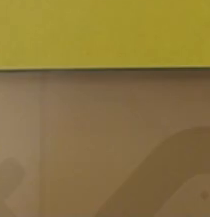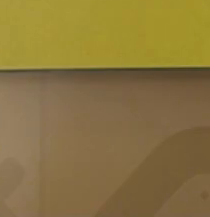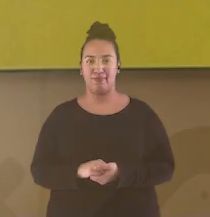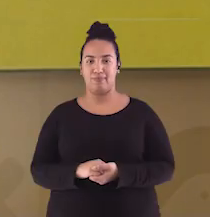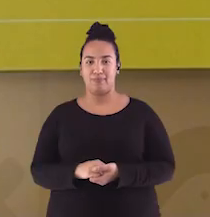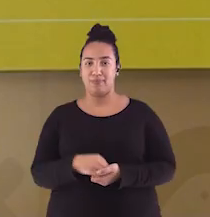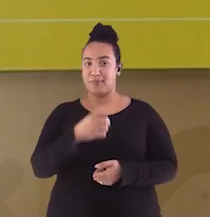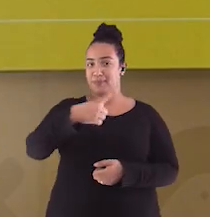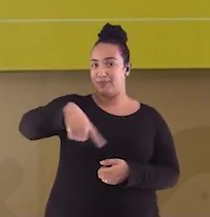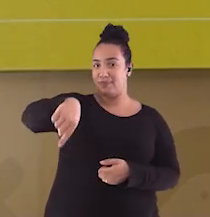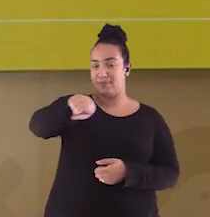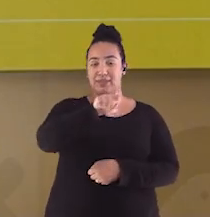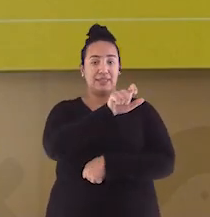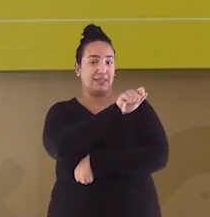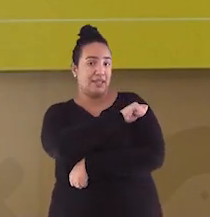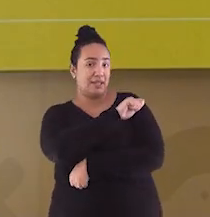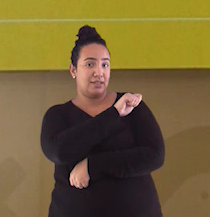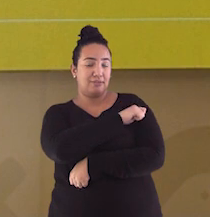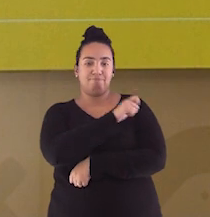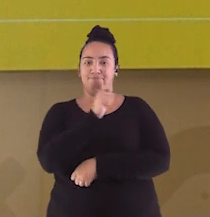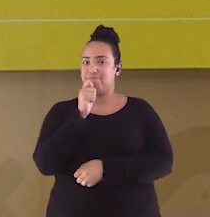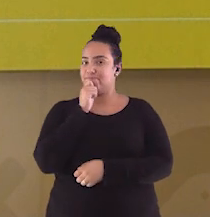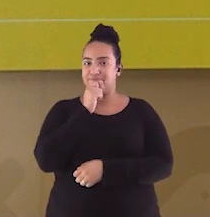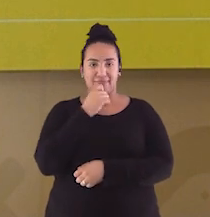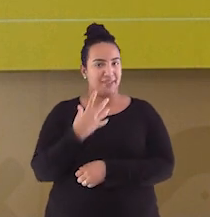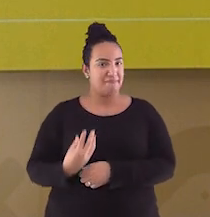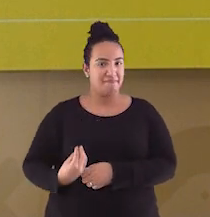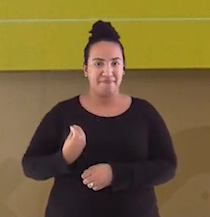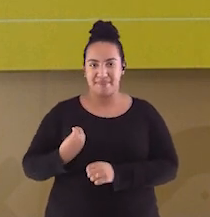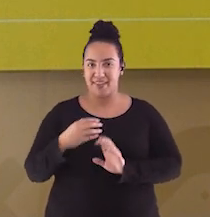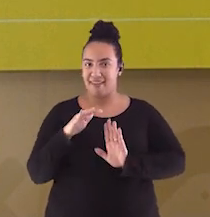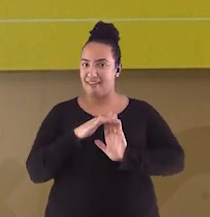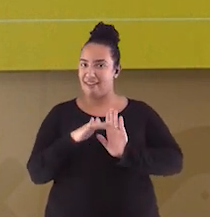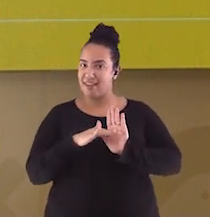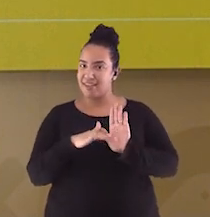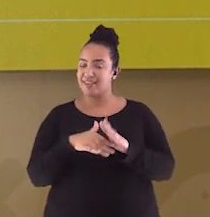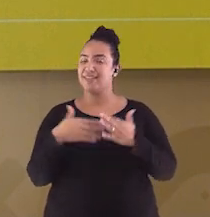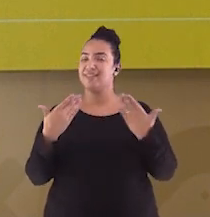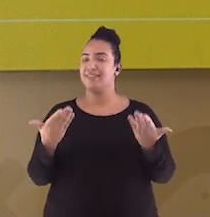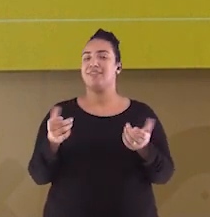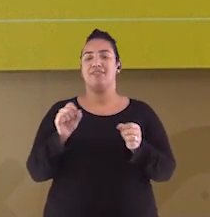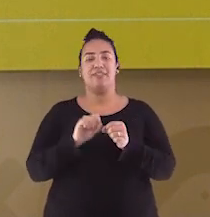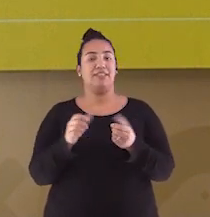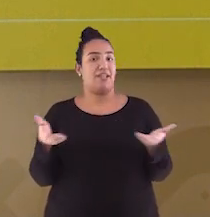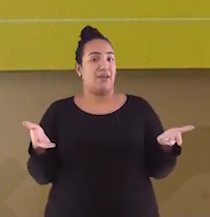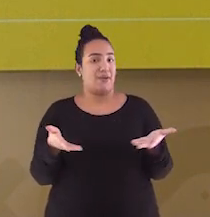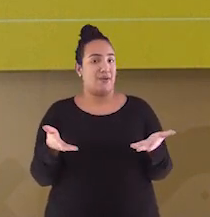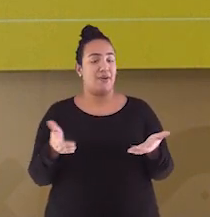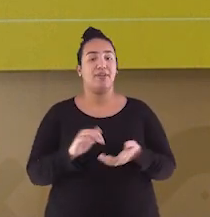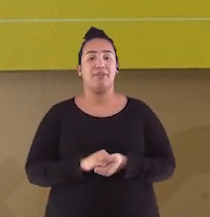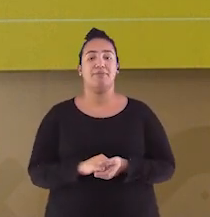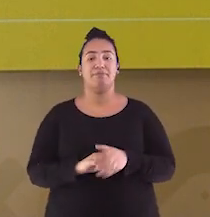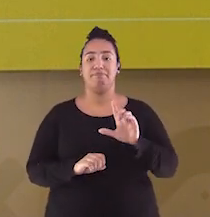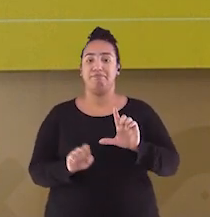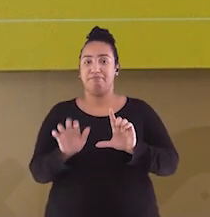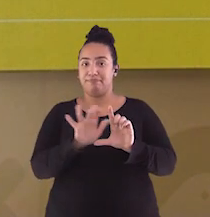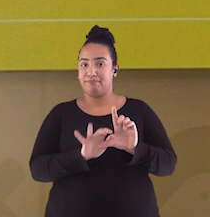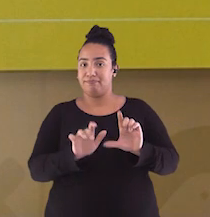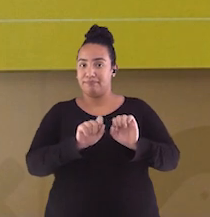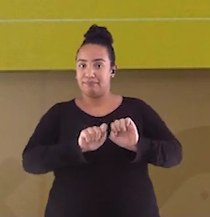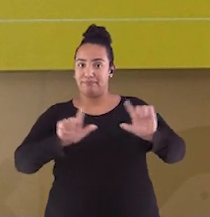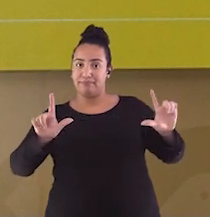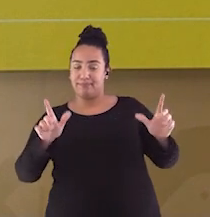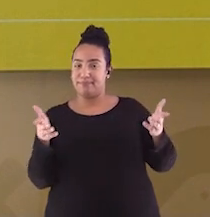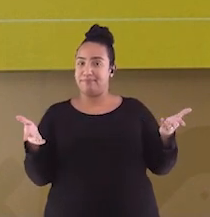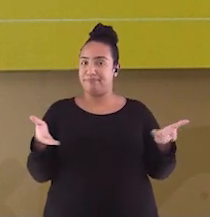E você, estudante, que ainda não marcou a sua presença na aula de hoje, faça isso agora mesmo, através do QR Code que